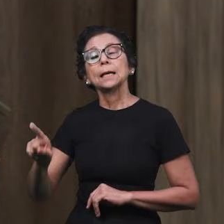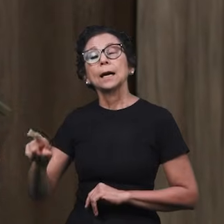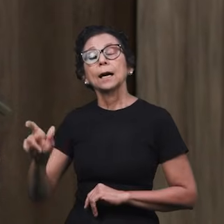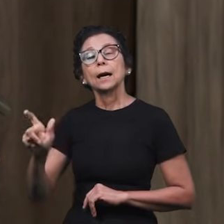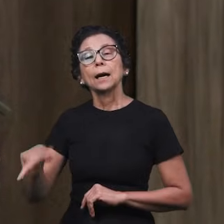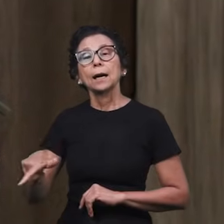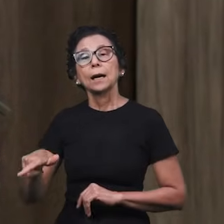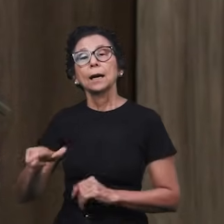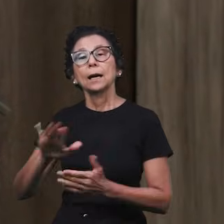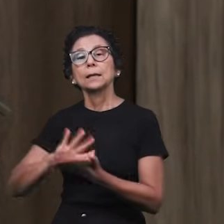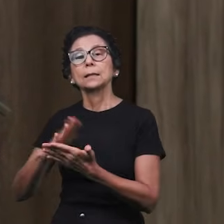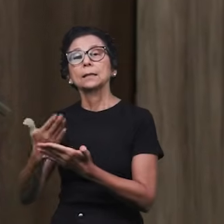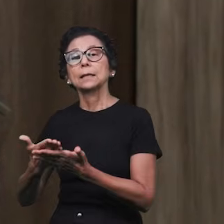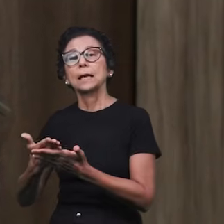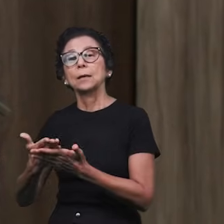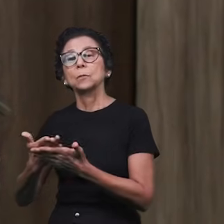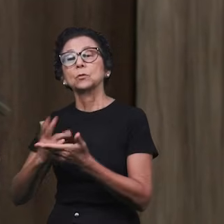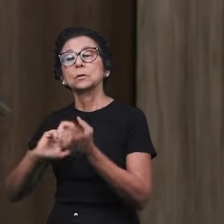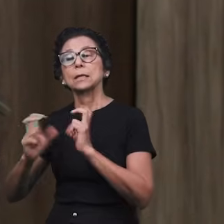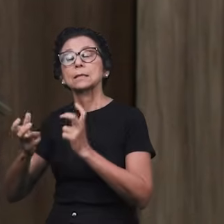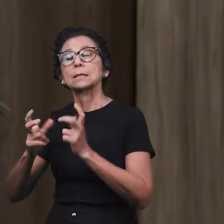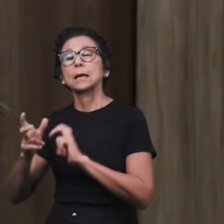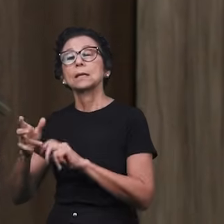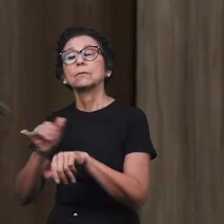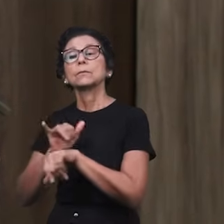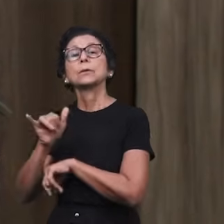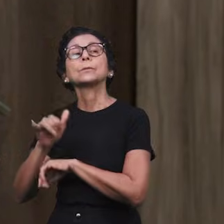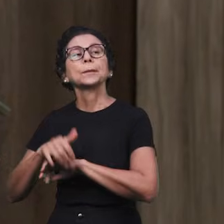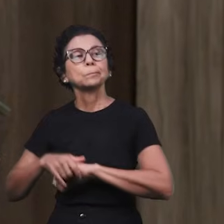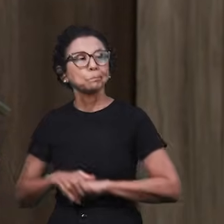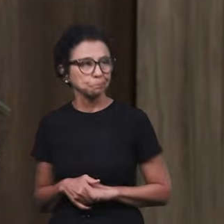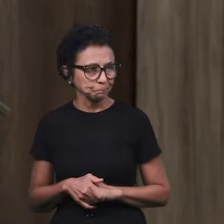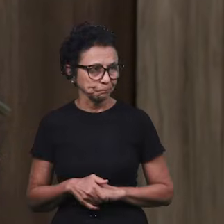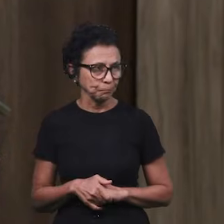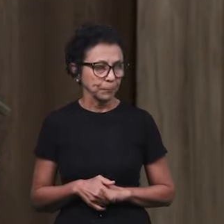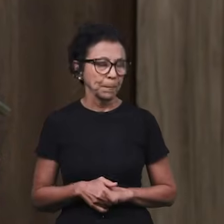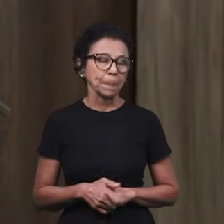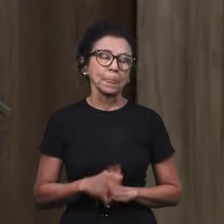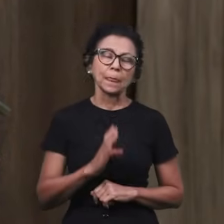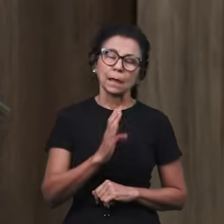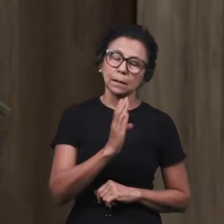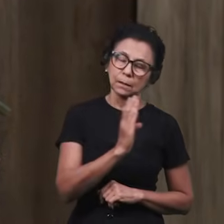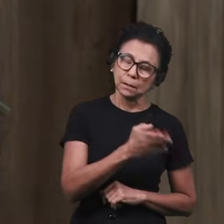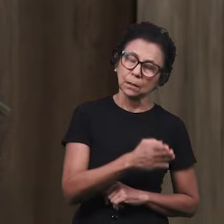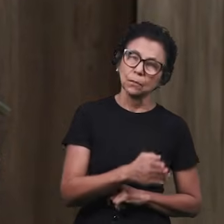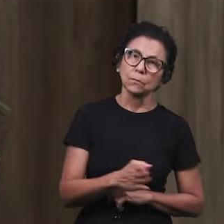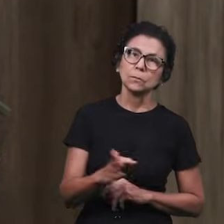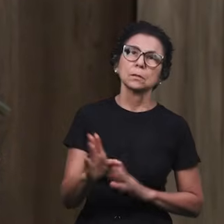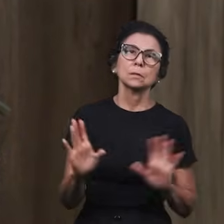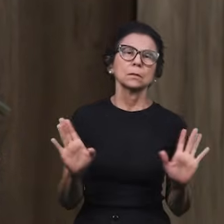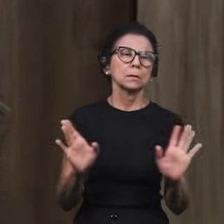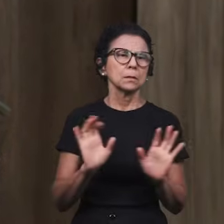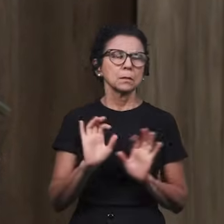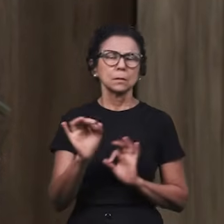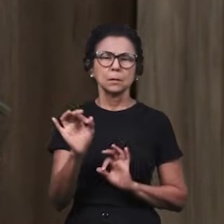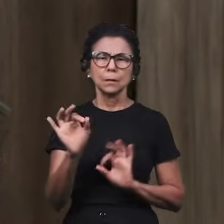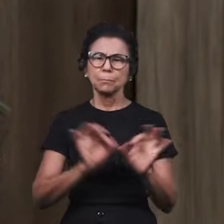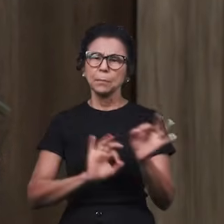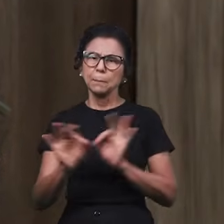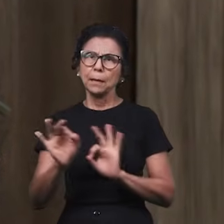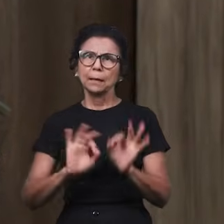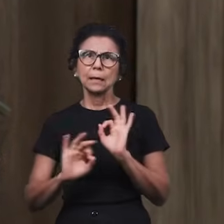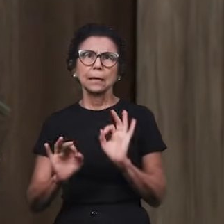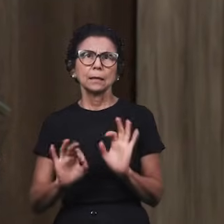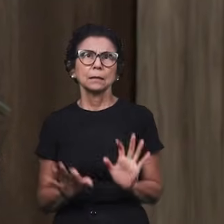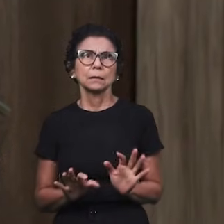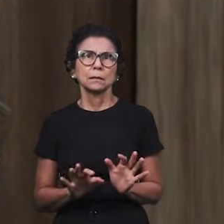lá. Ela, é verdade. Então esteja sempre pronto. Você que terminou a oficina, esteja sempre pronto. Ah, professora, eu vou andar de preto a vida inteira? Eu